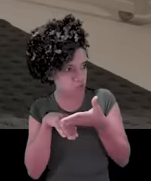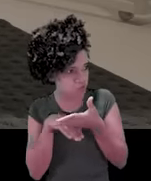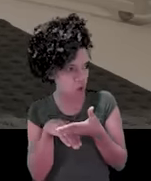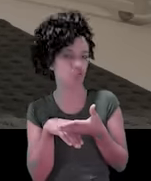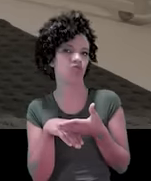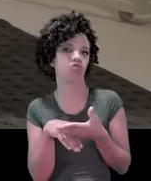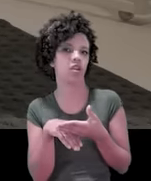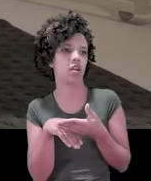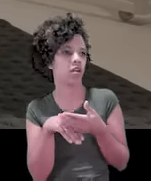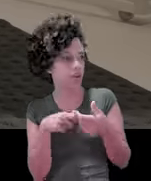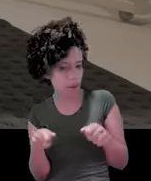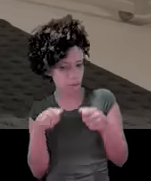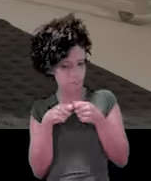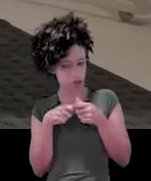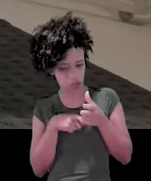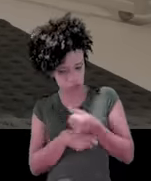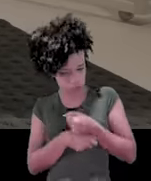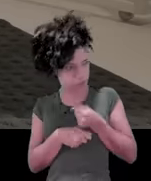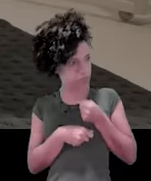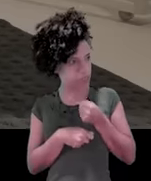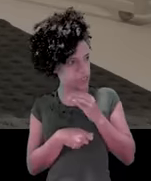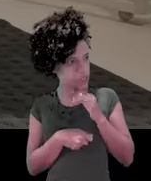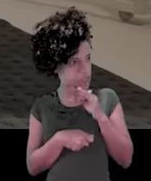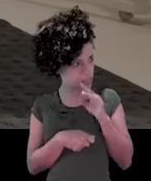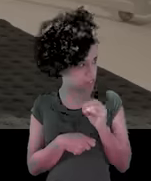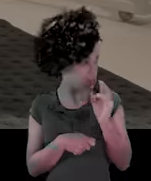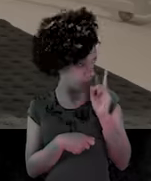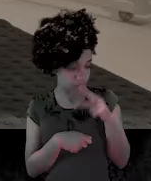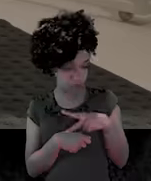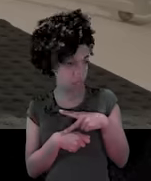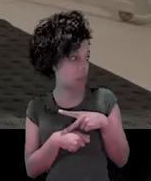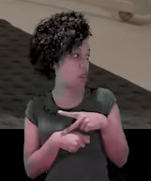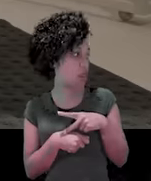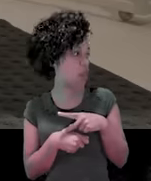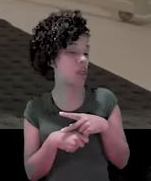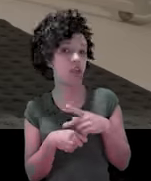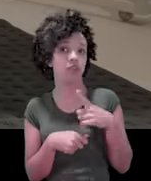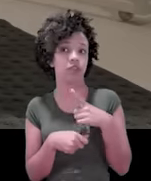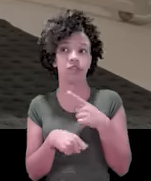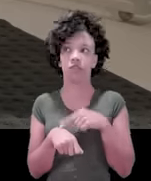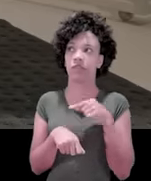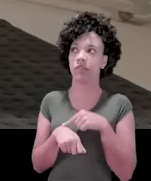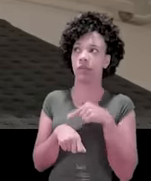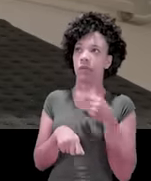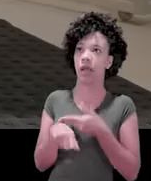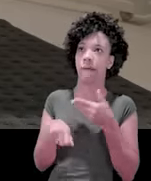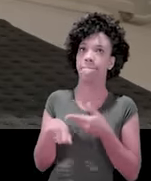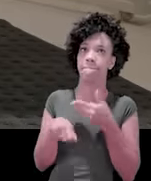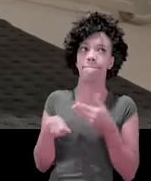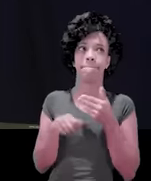eu vou ter por baixo da calça tá eu vi aí eu perder peso e disse meu Deus proteja Deus te dar tipo o teu tempo tá acabando